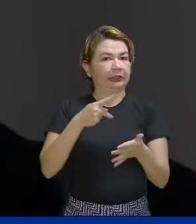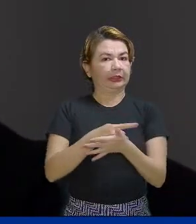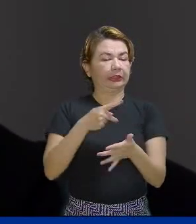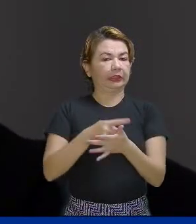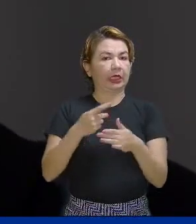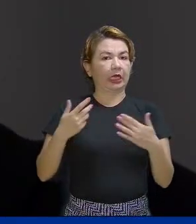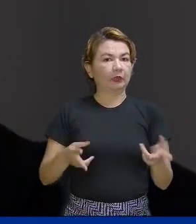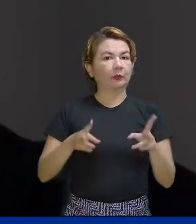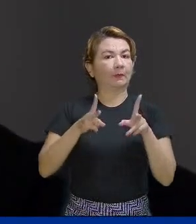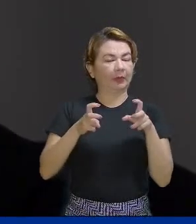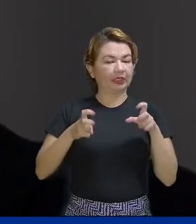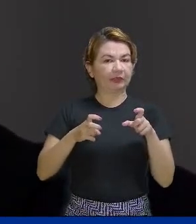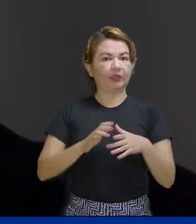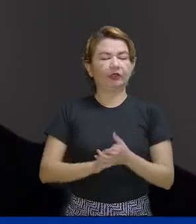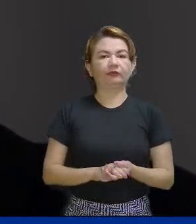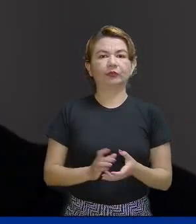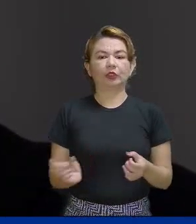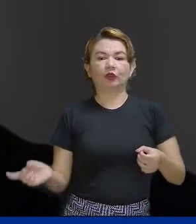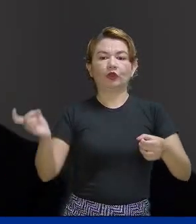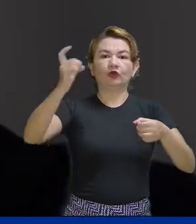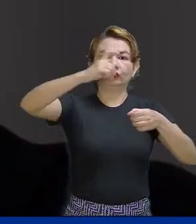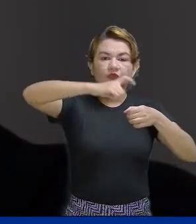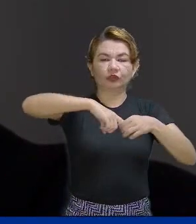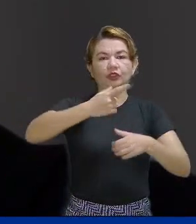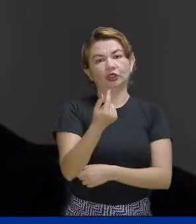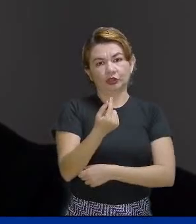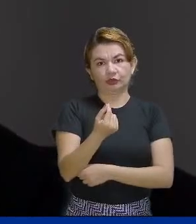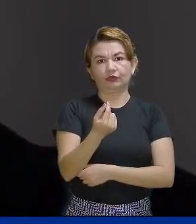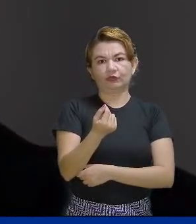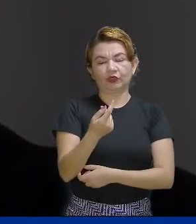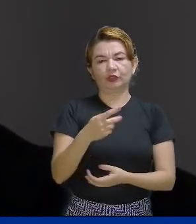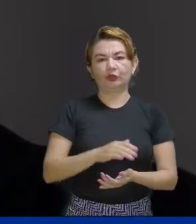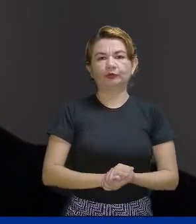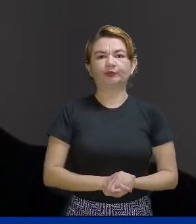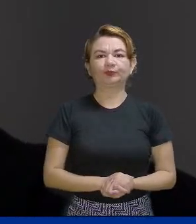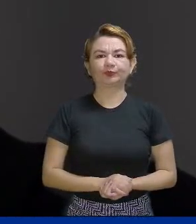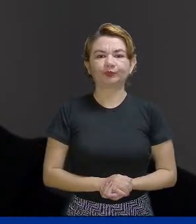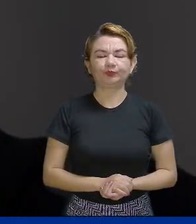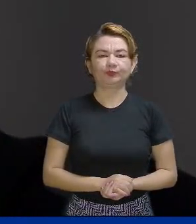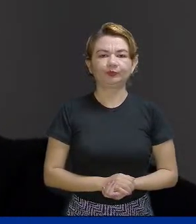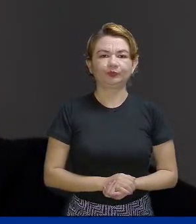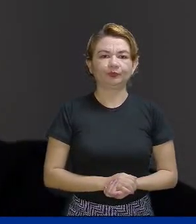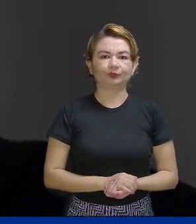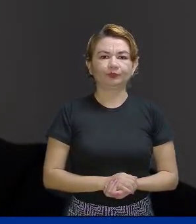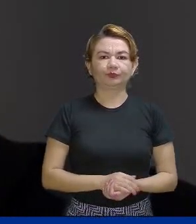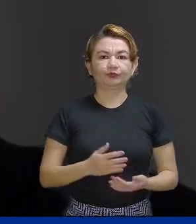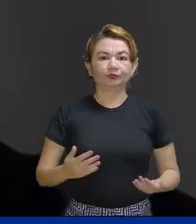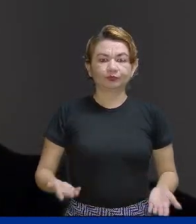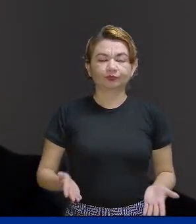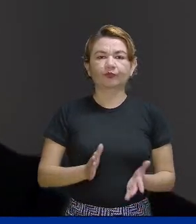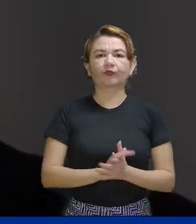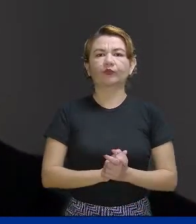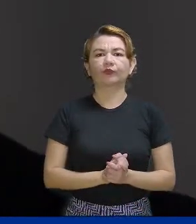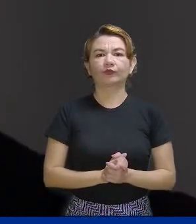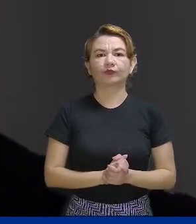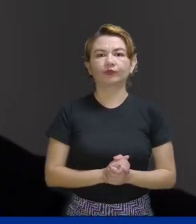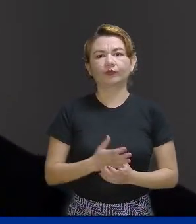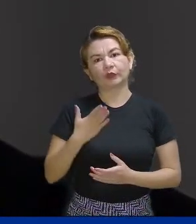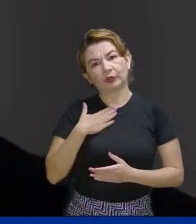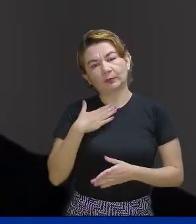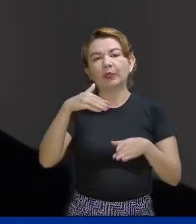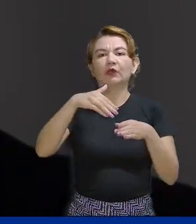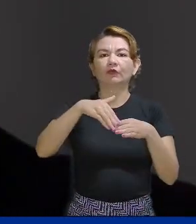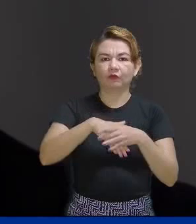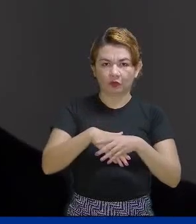espécie, determinando o recolhimento ao erário dos valores irregularmente repassados. Senhor presidente, eu trago no meu